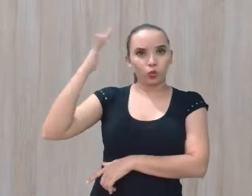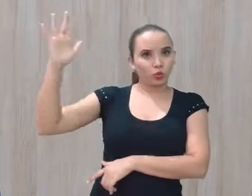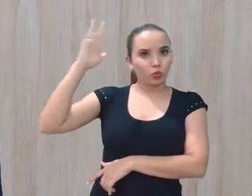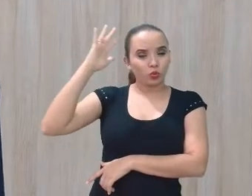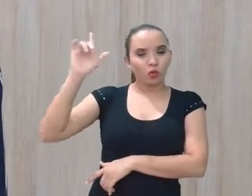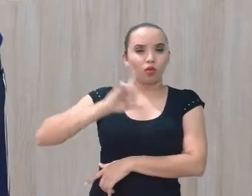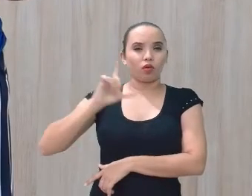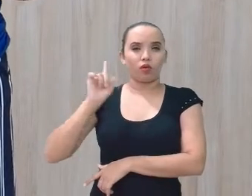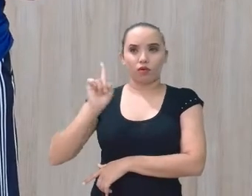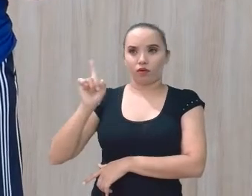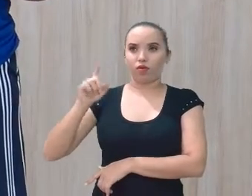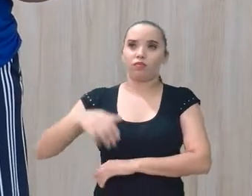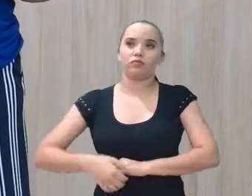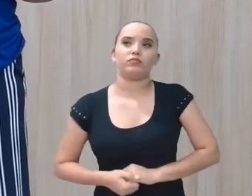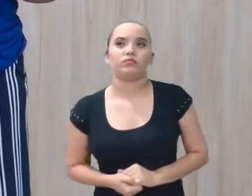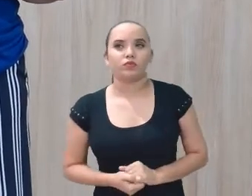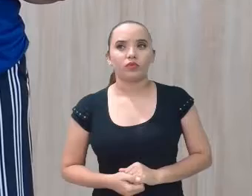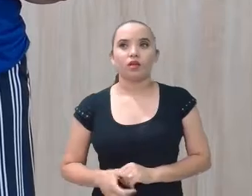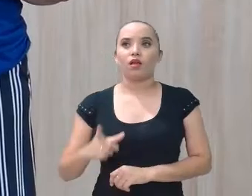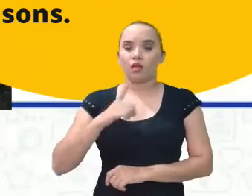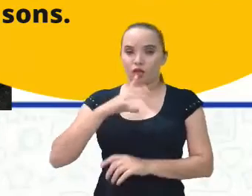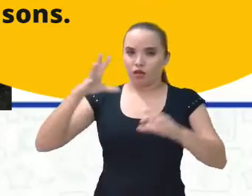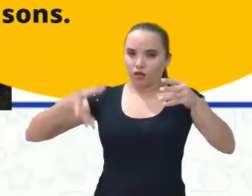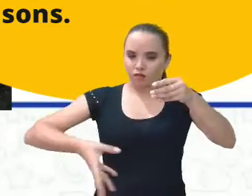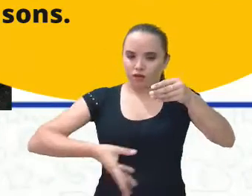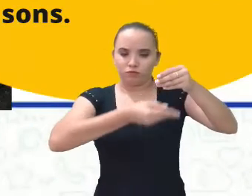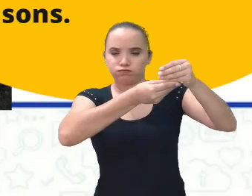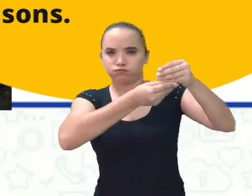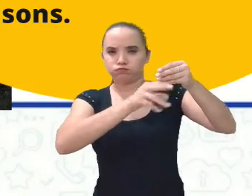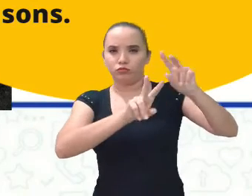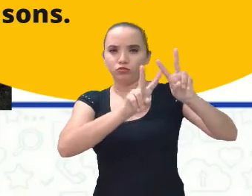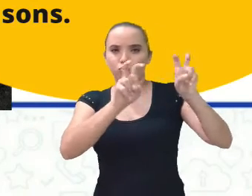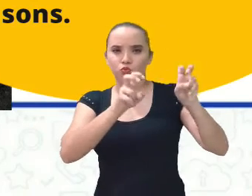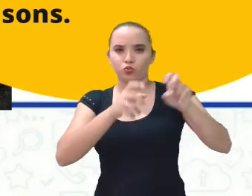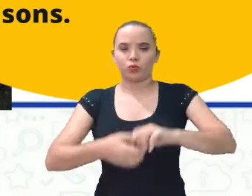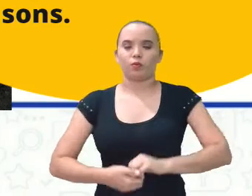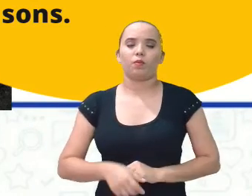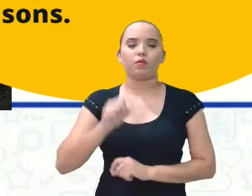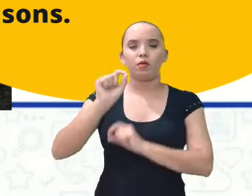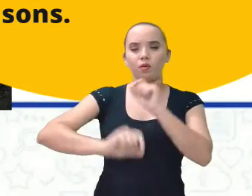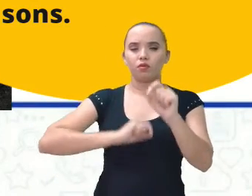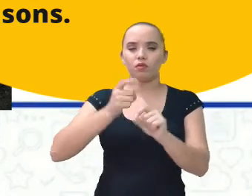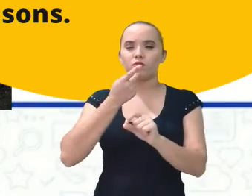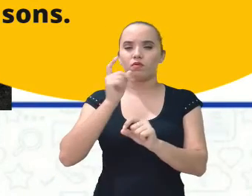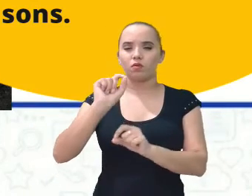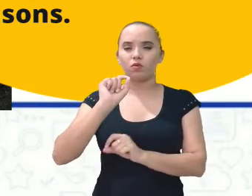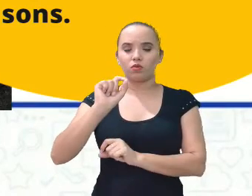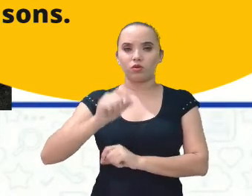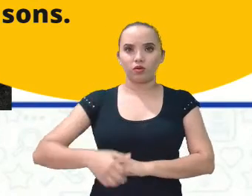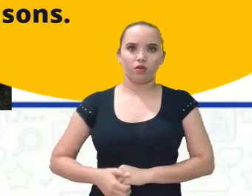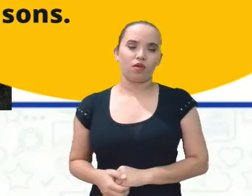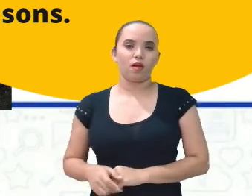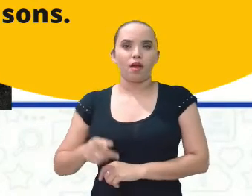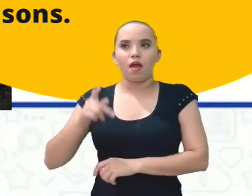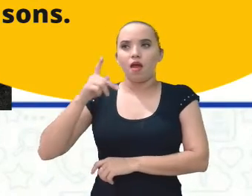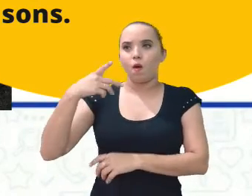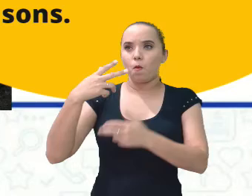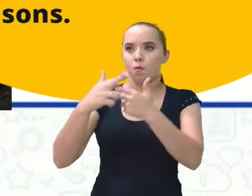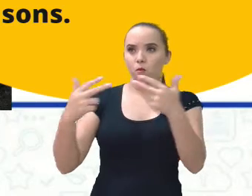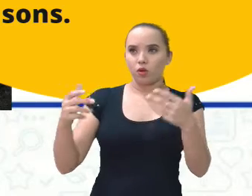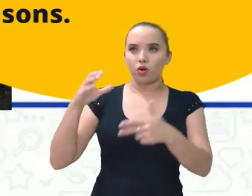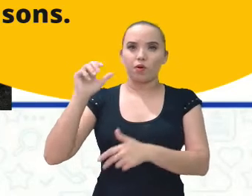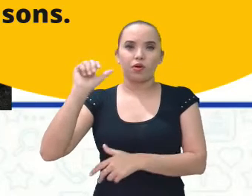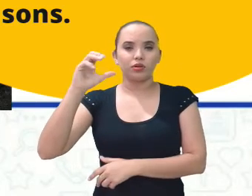o Newton, ele complementando aí o nosso assunto, ele diz que o som é um fenômeno